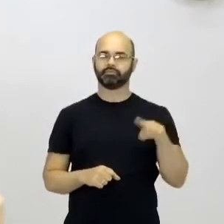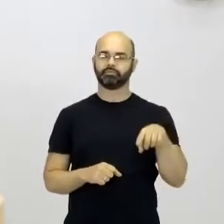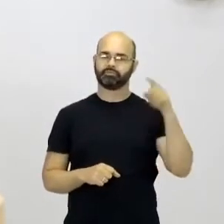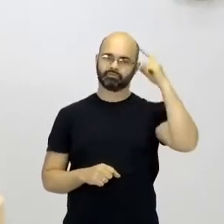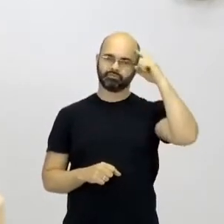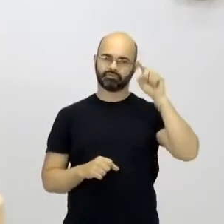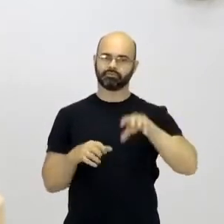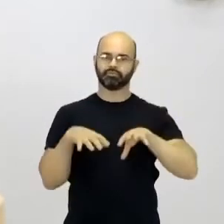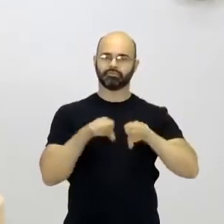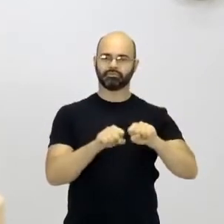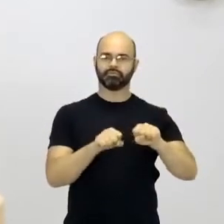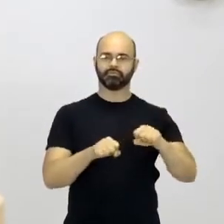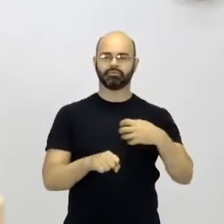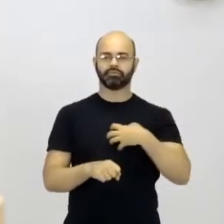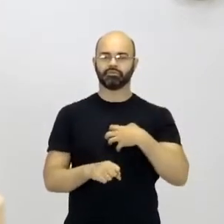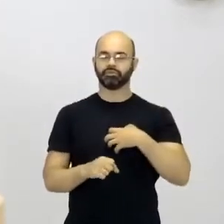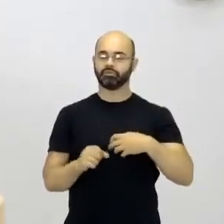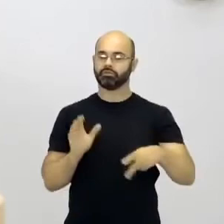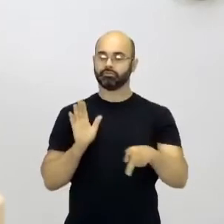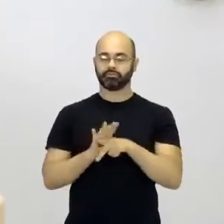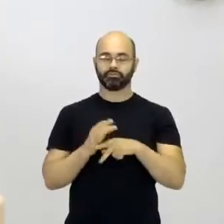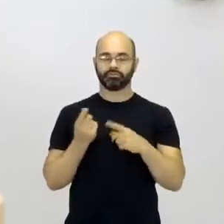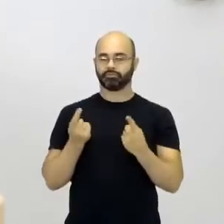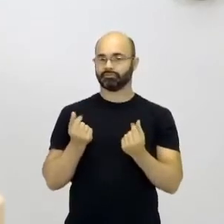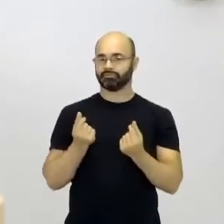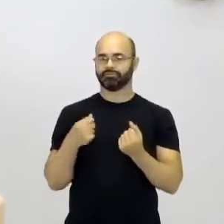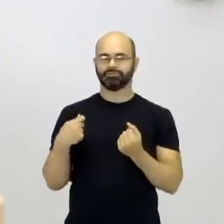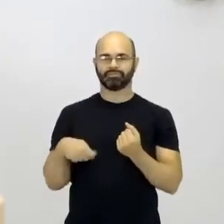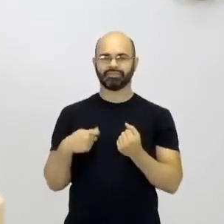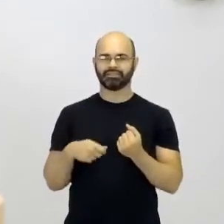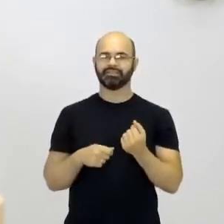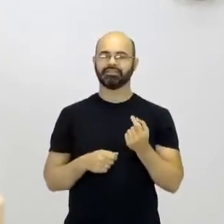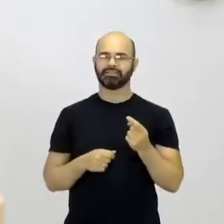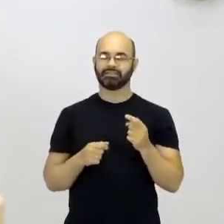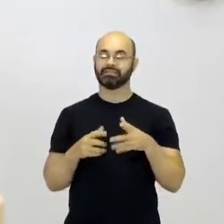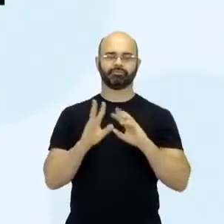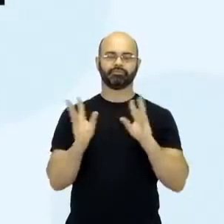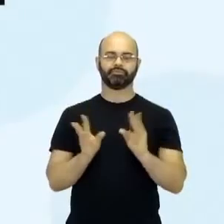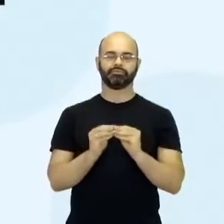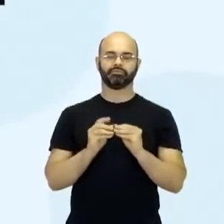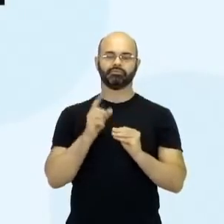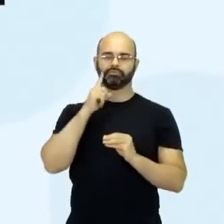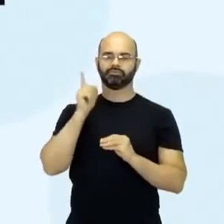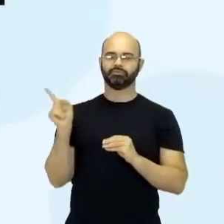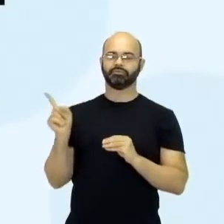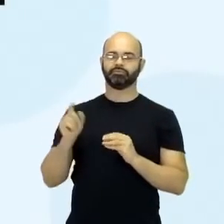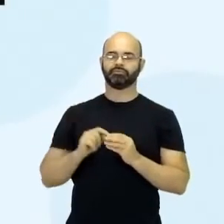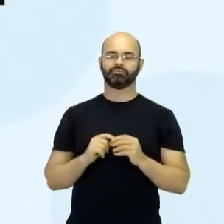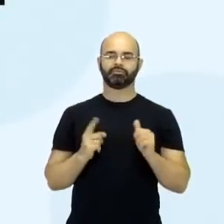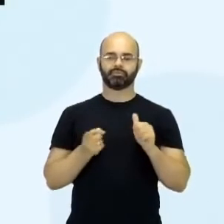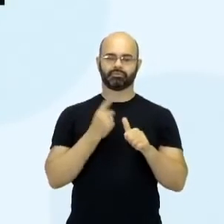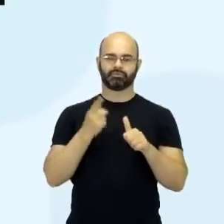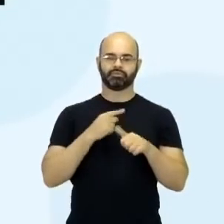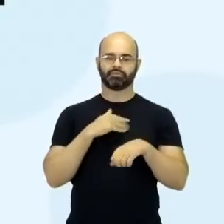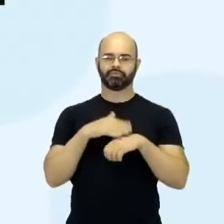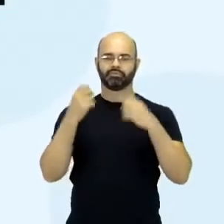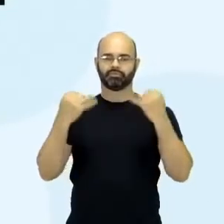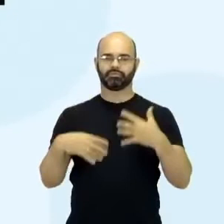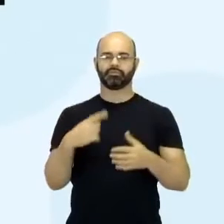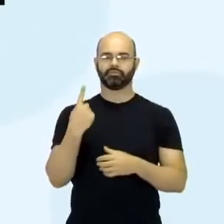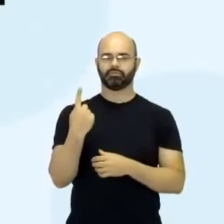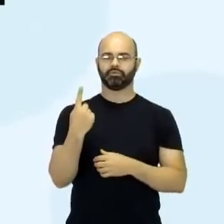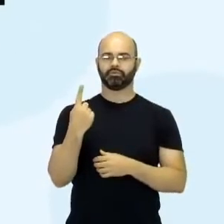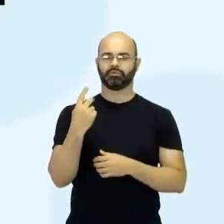a colonização com os seus próprios recursos. Isso era muito complicado. A gente já falou o primeiro tópico, né, de 1500